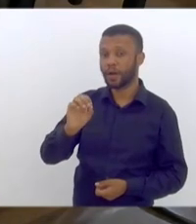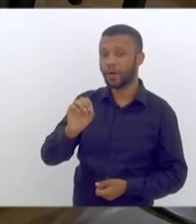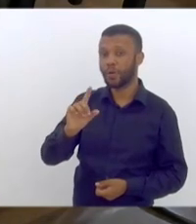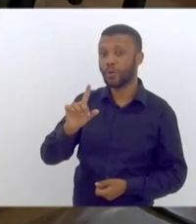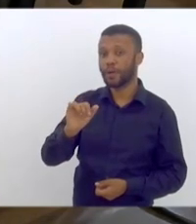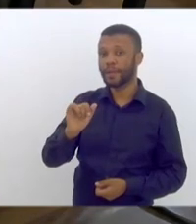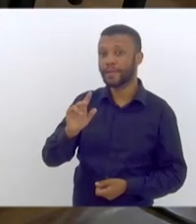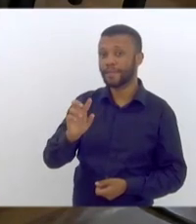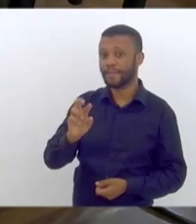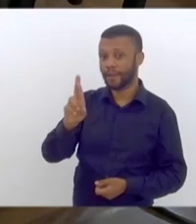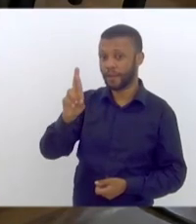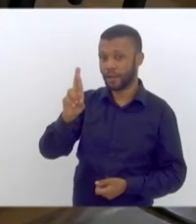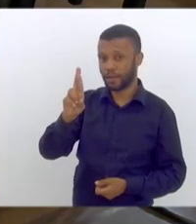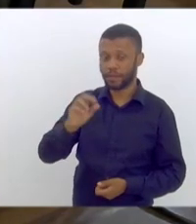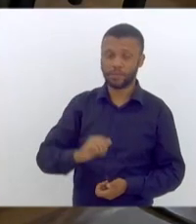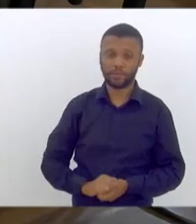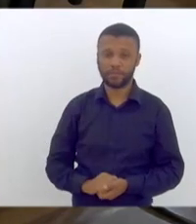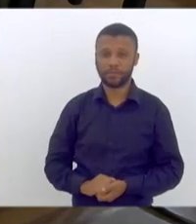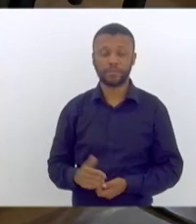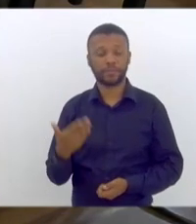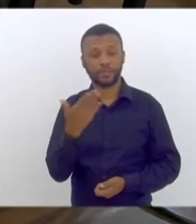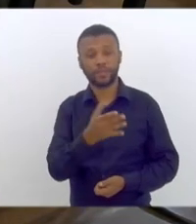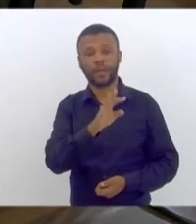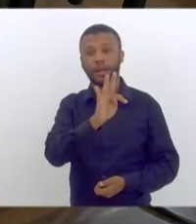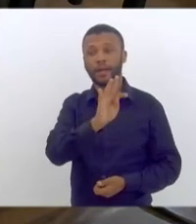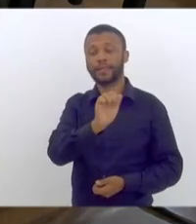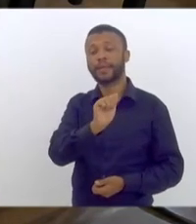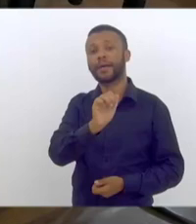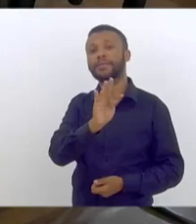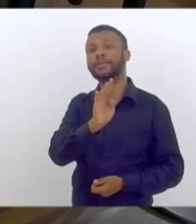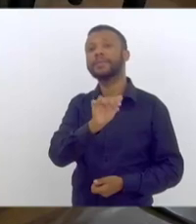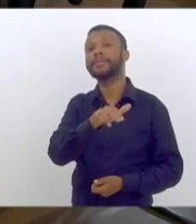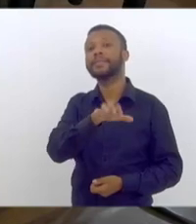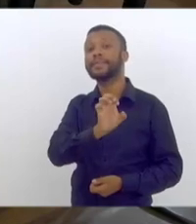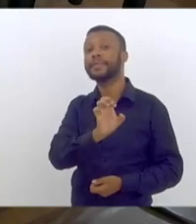e a Tatiane Dutra